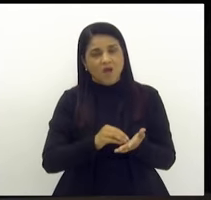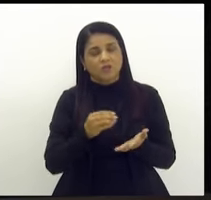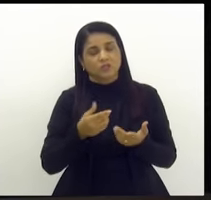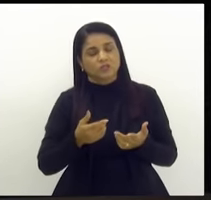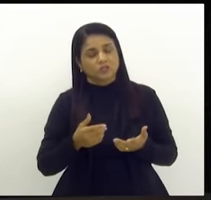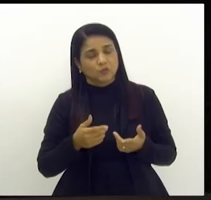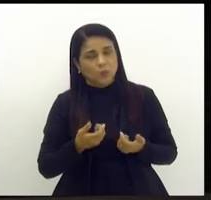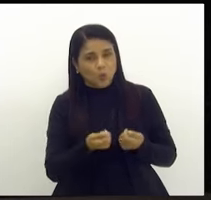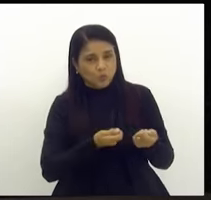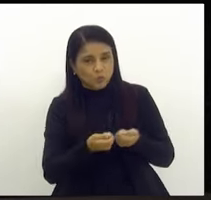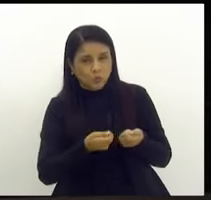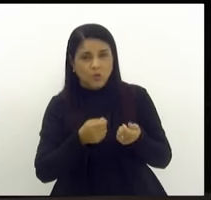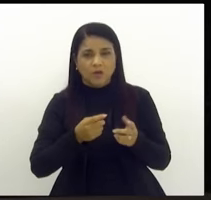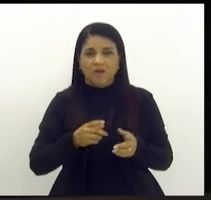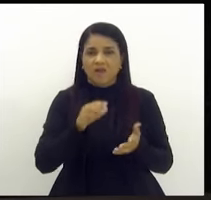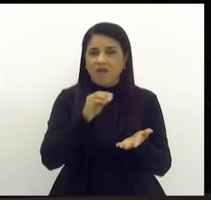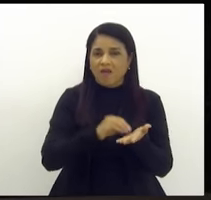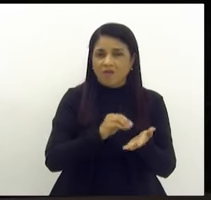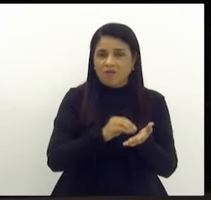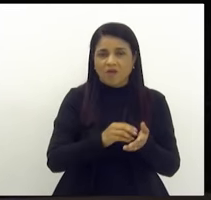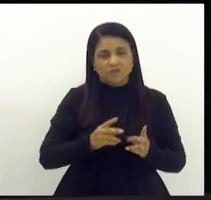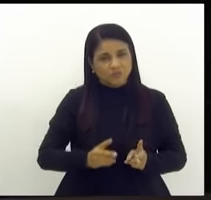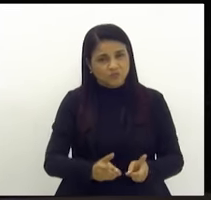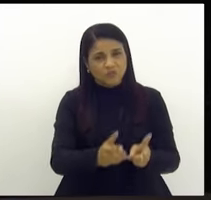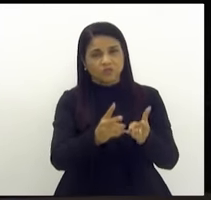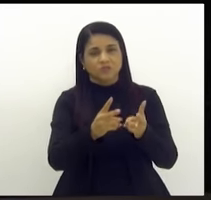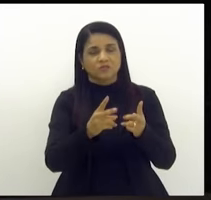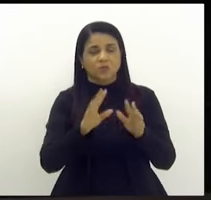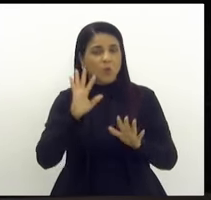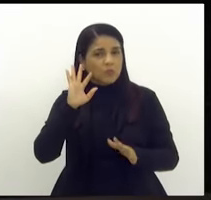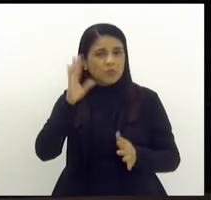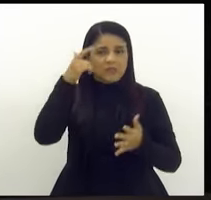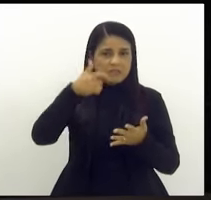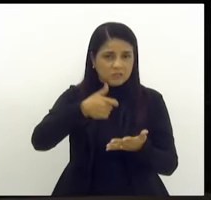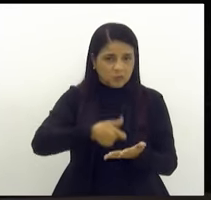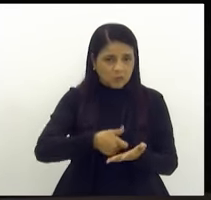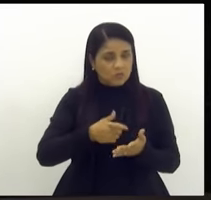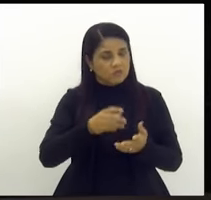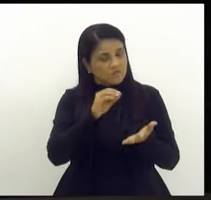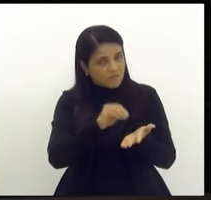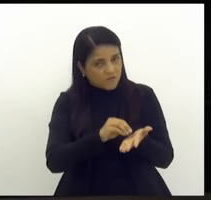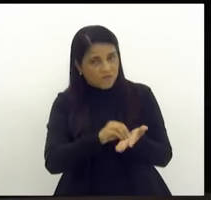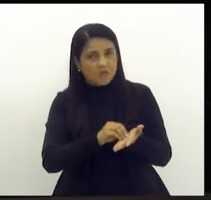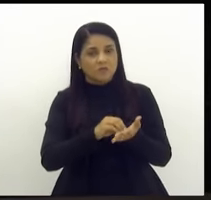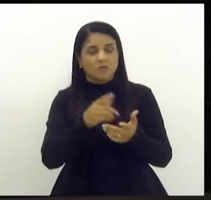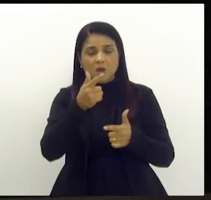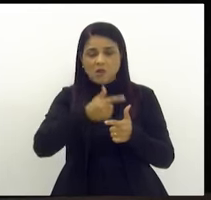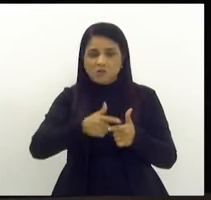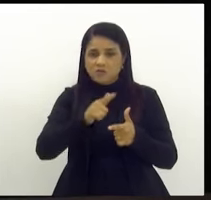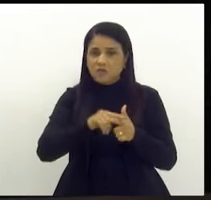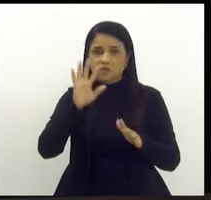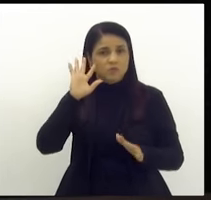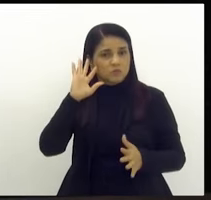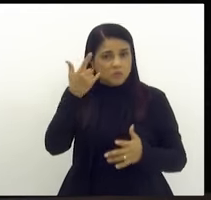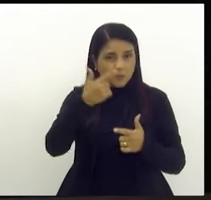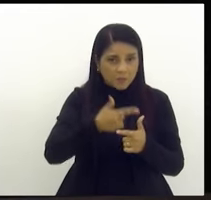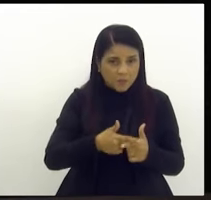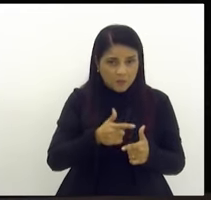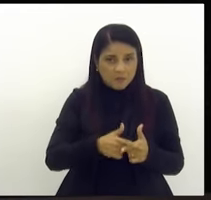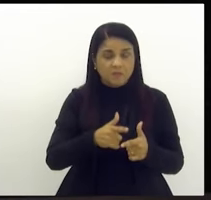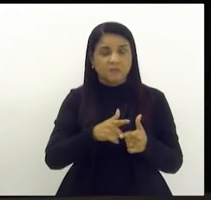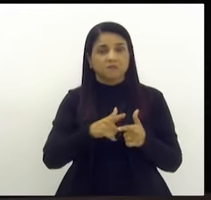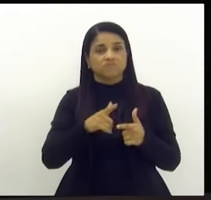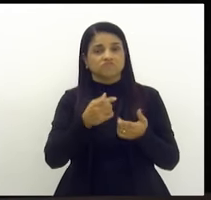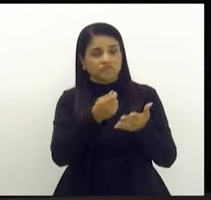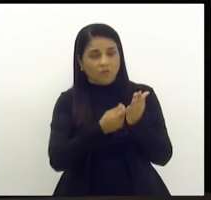ausência de decisões que podem verdadeiramente solucionar o problema orçamentário e